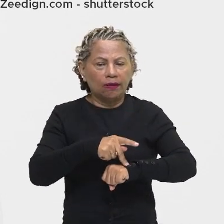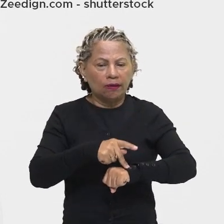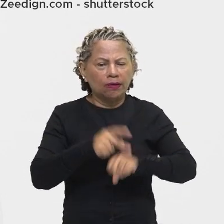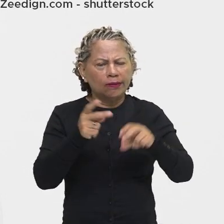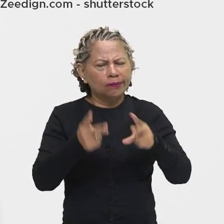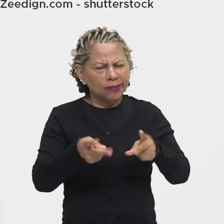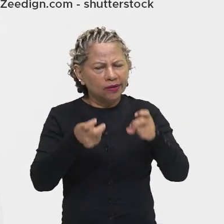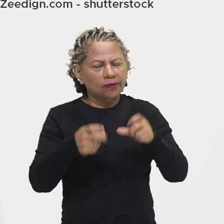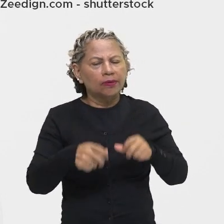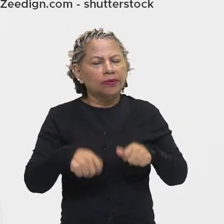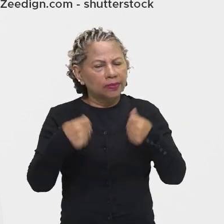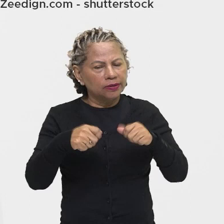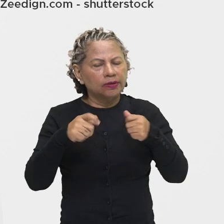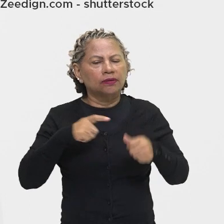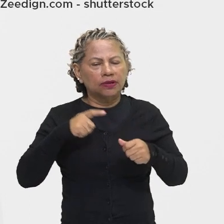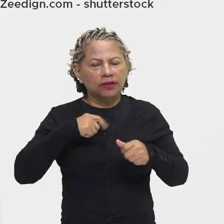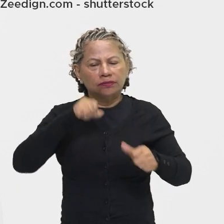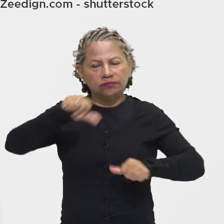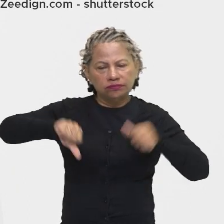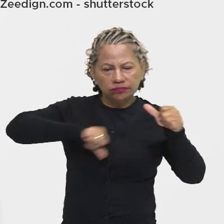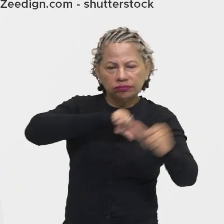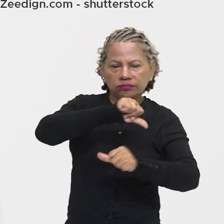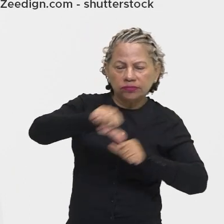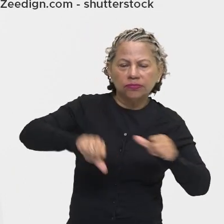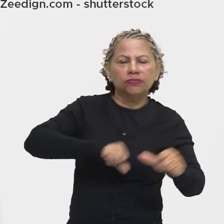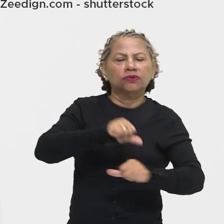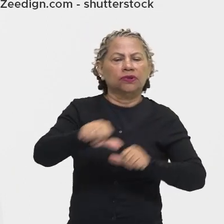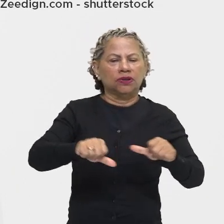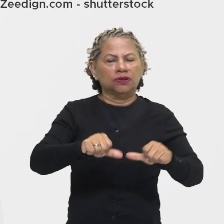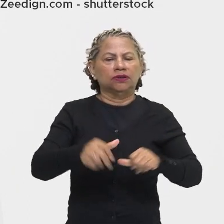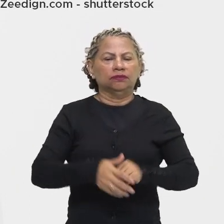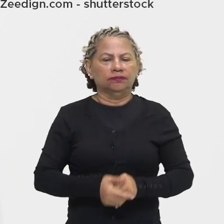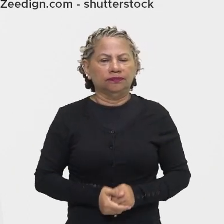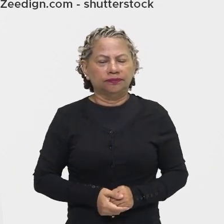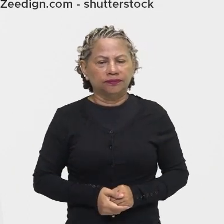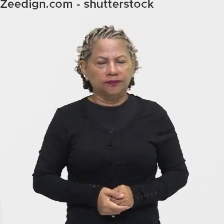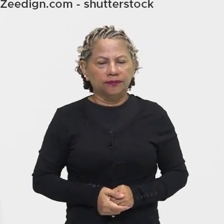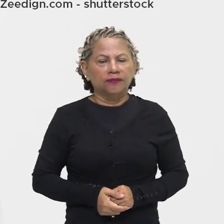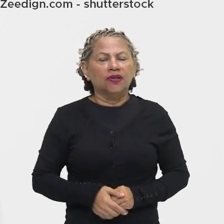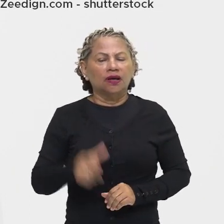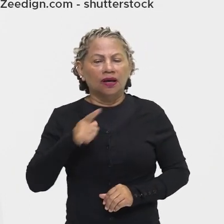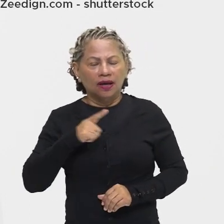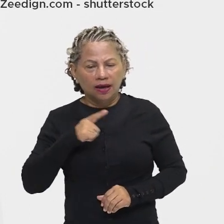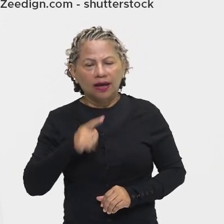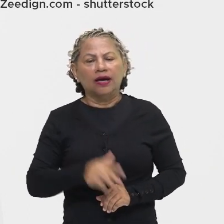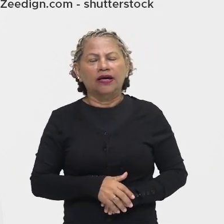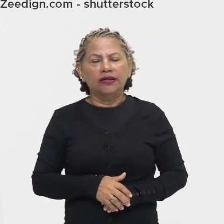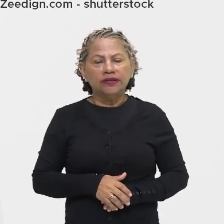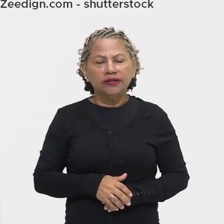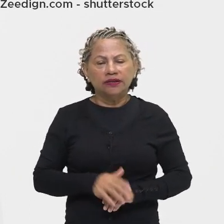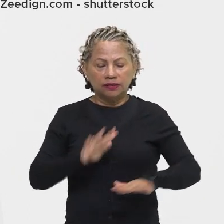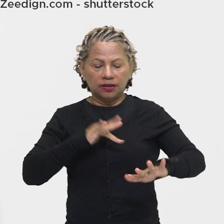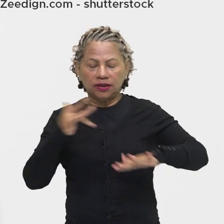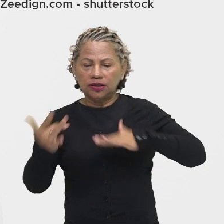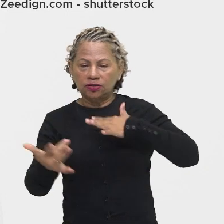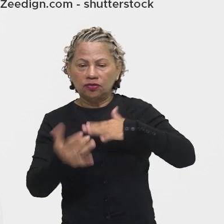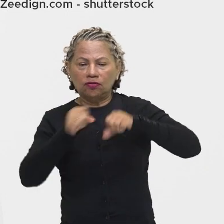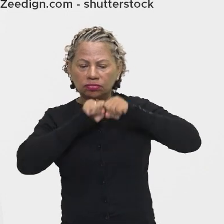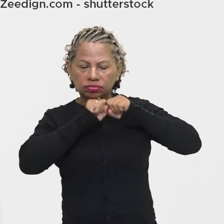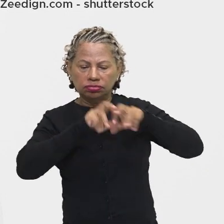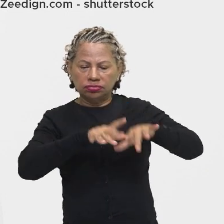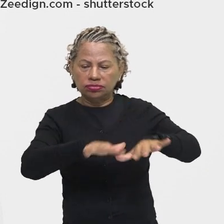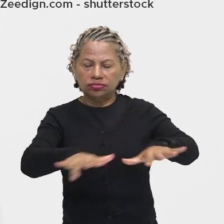que culminaram em protestos convocados pelas redes sociais e resultaram